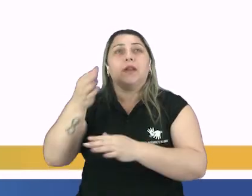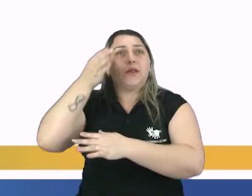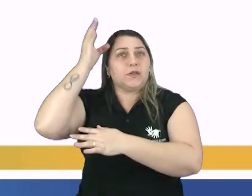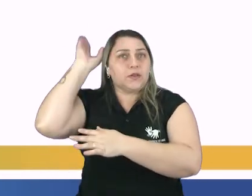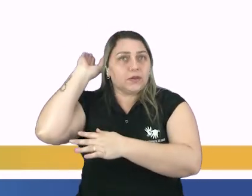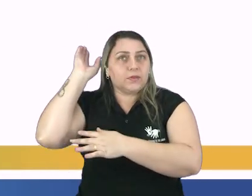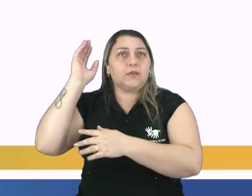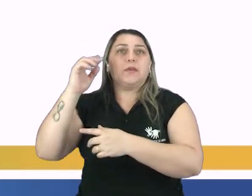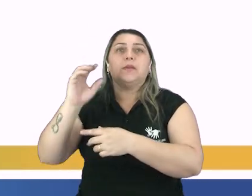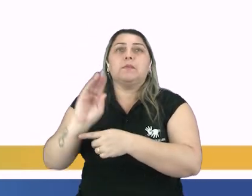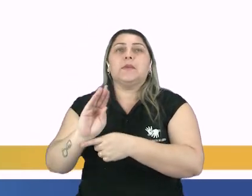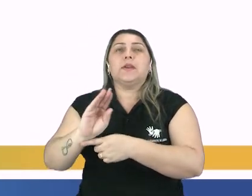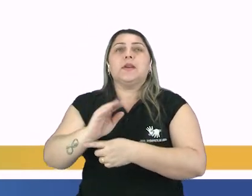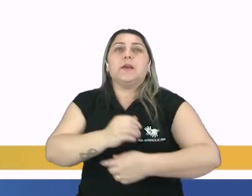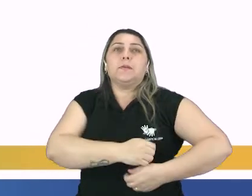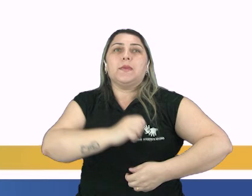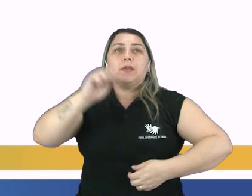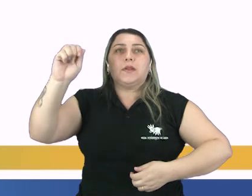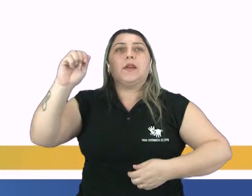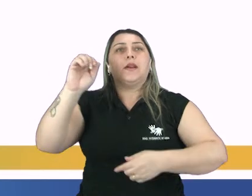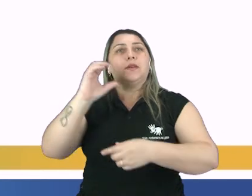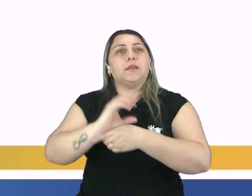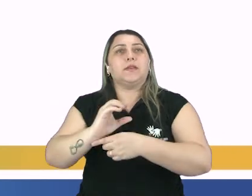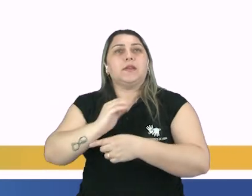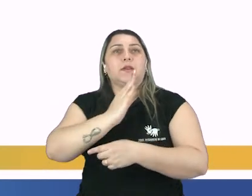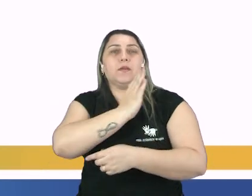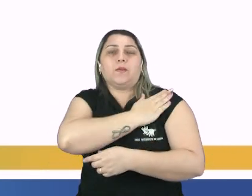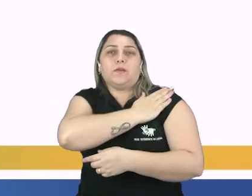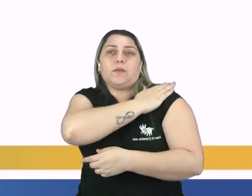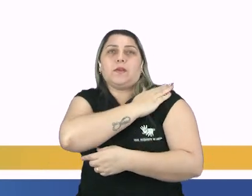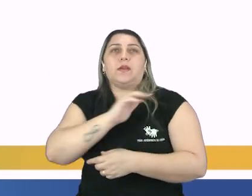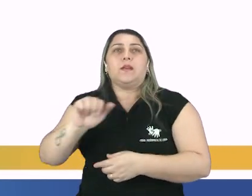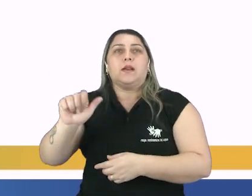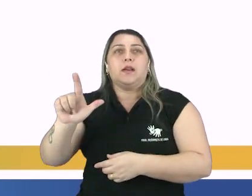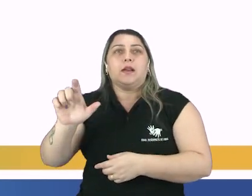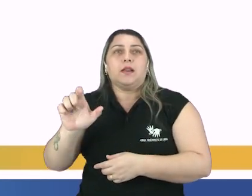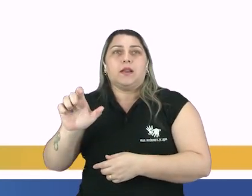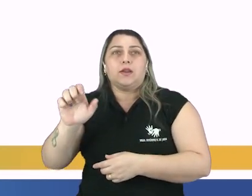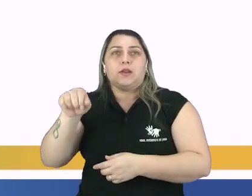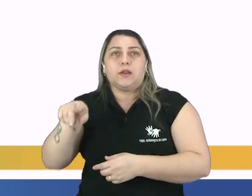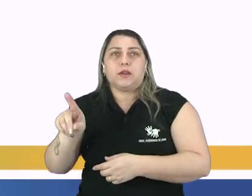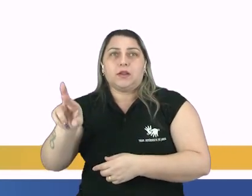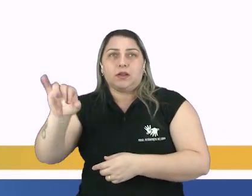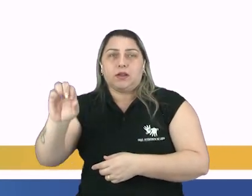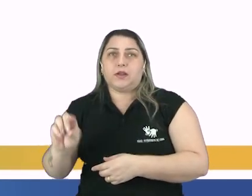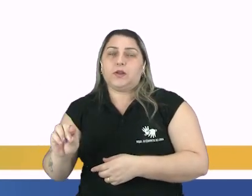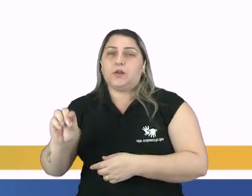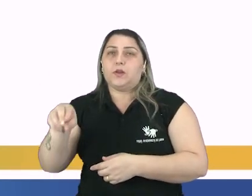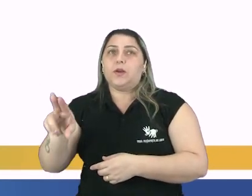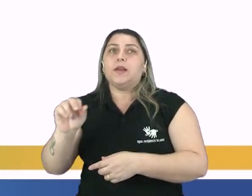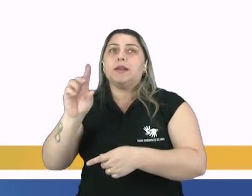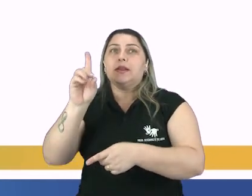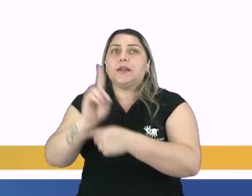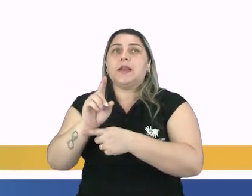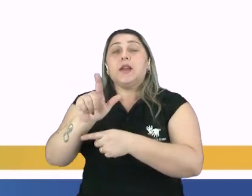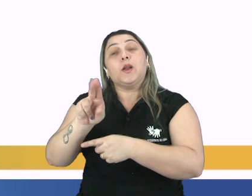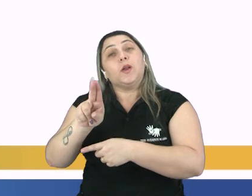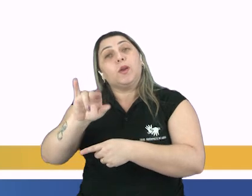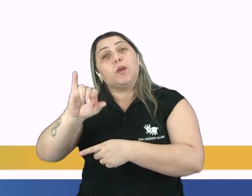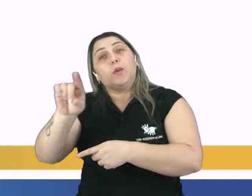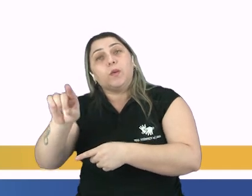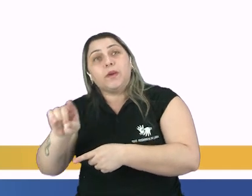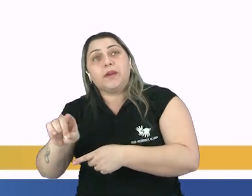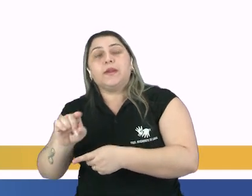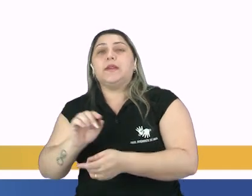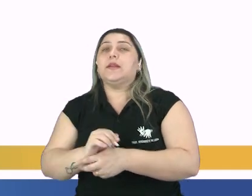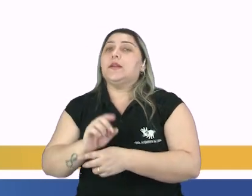frase? A. Chico Mendes. B. Plácido de Castro. C. Coronel Alexandrino. Ou D. Luiz Galvez.